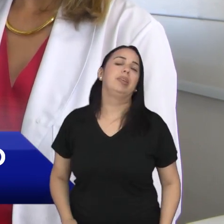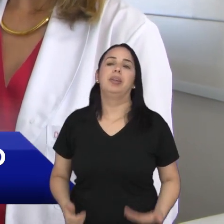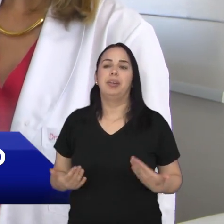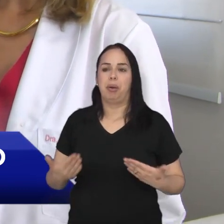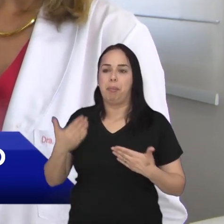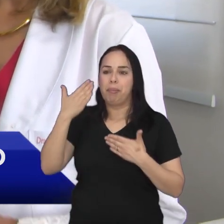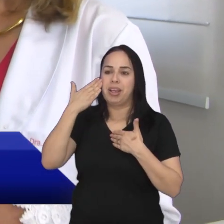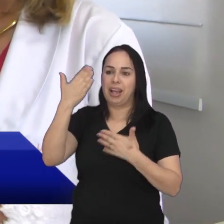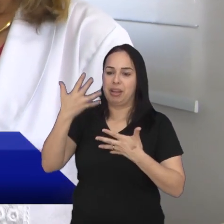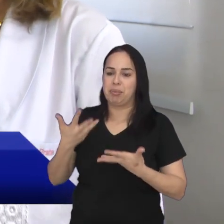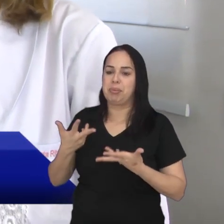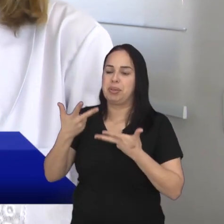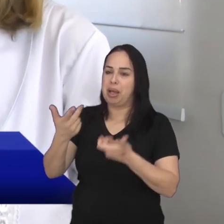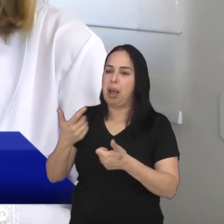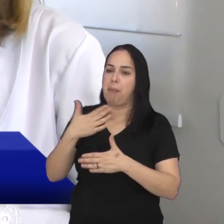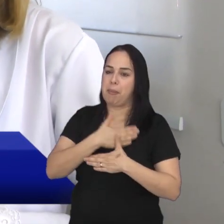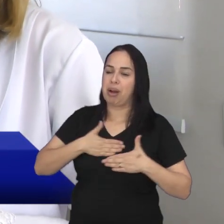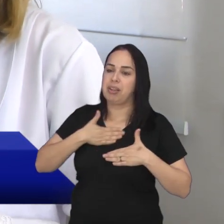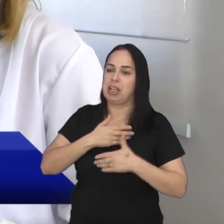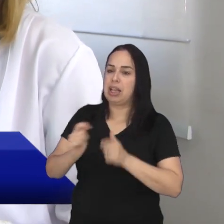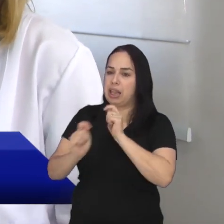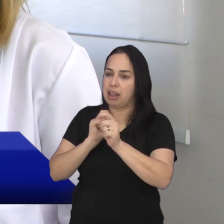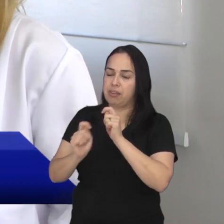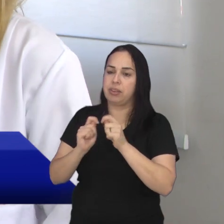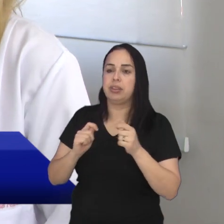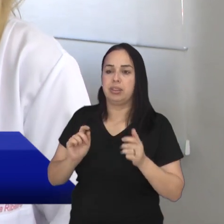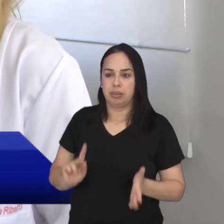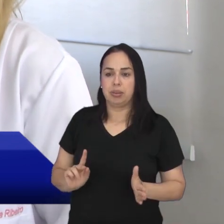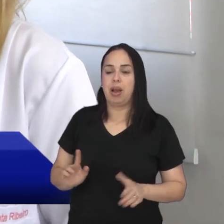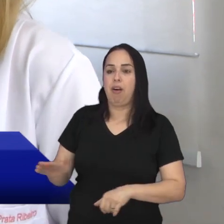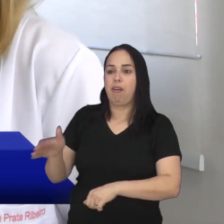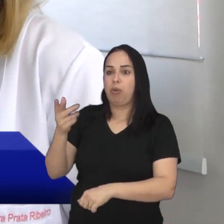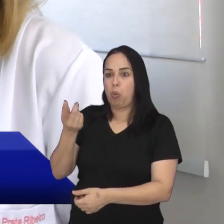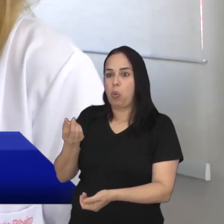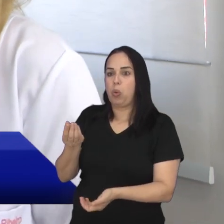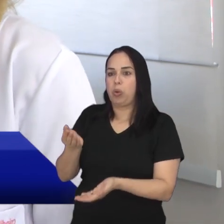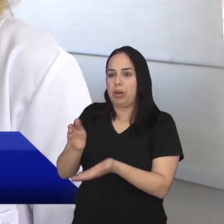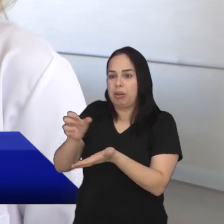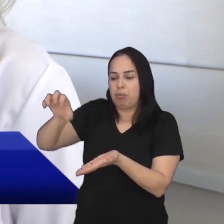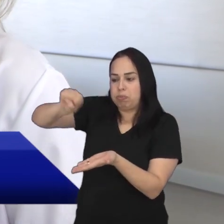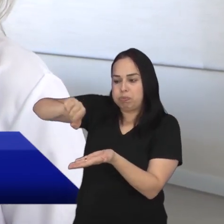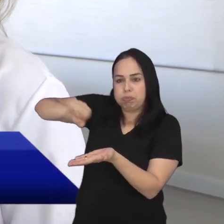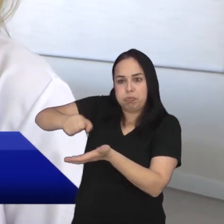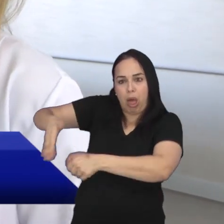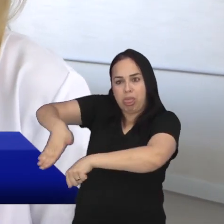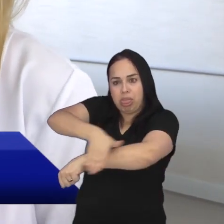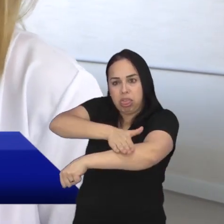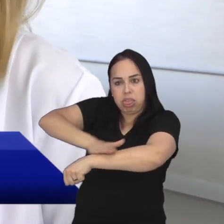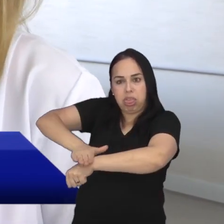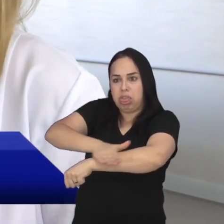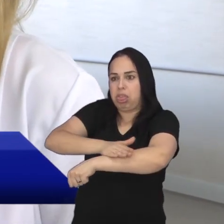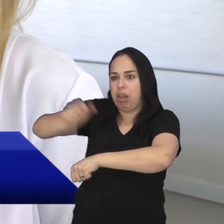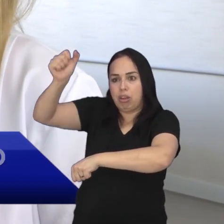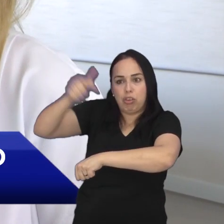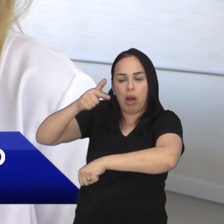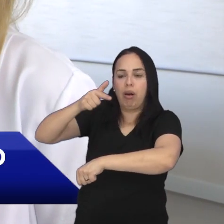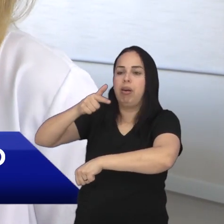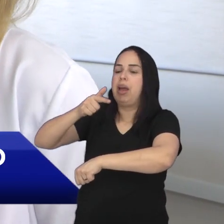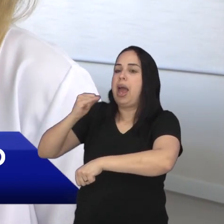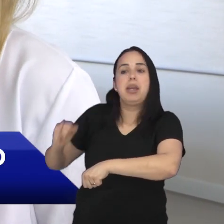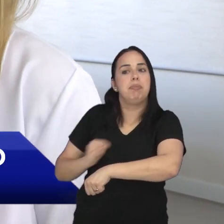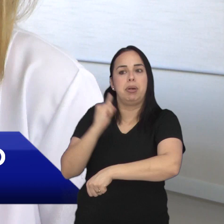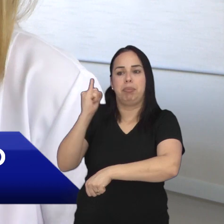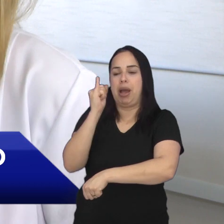calor. Eu que agradeço o convite, é um prazer estar aqui com vocês. E assim, o filtro solar é um requisito